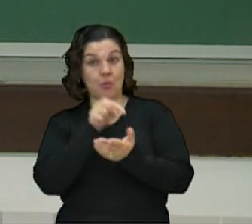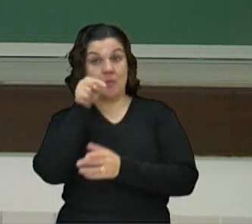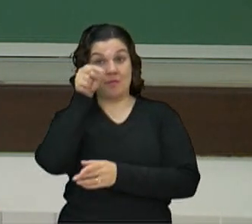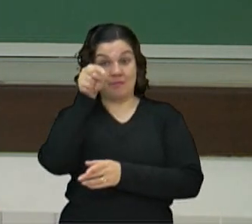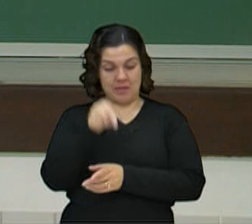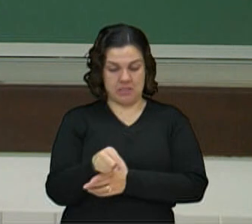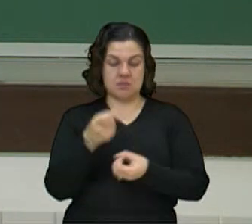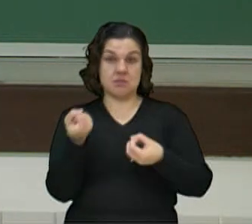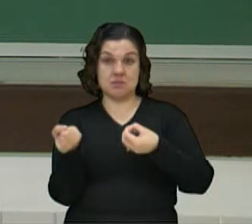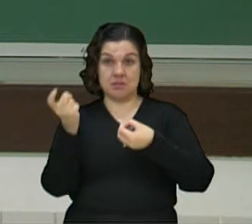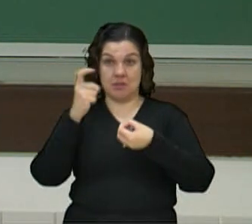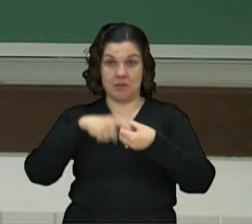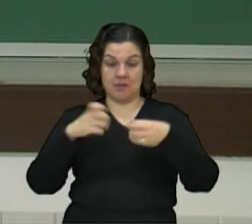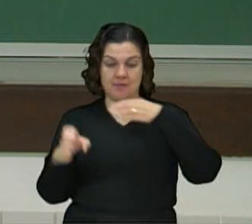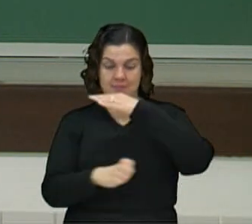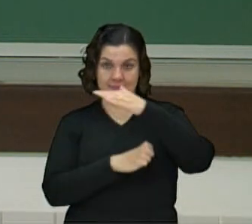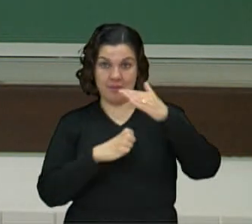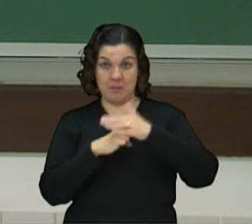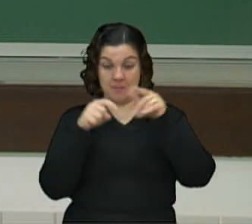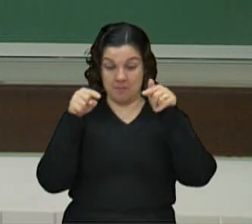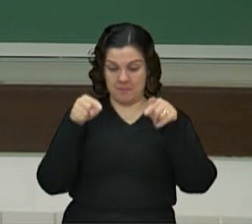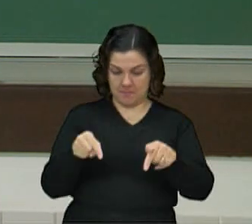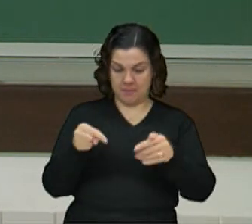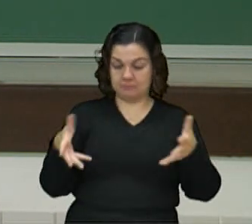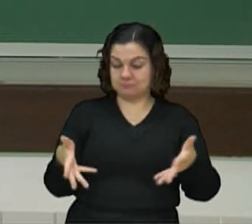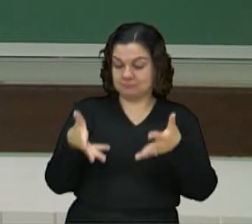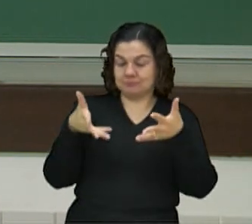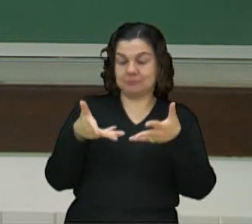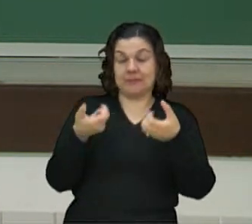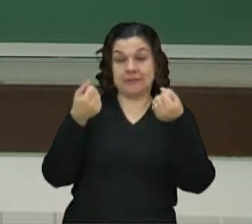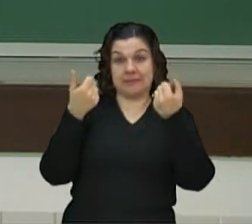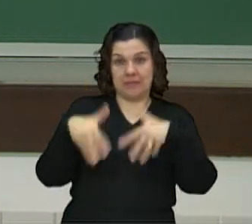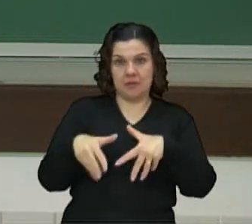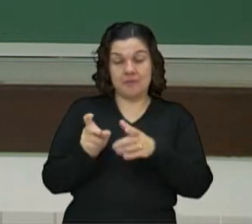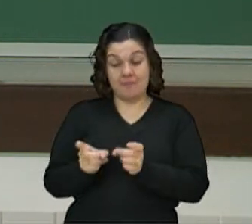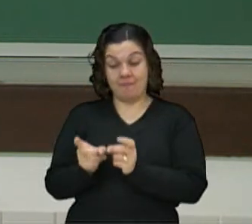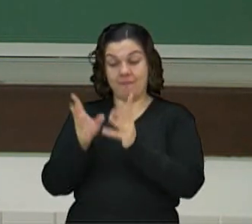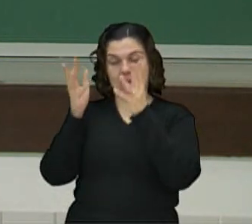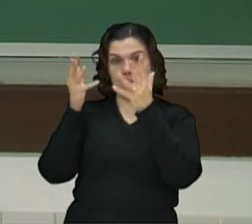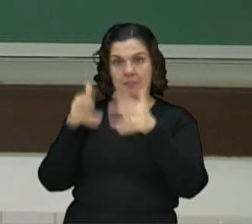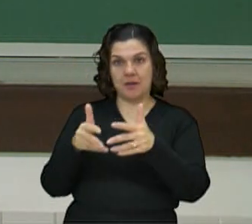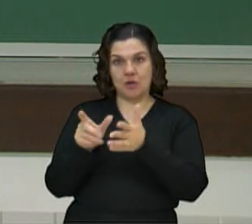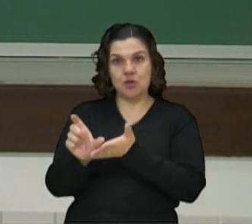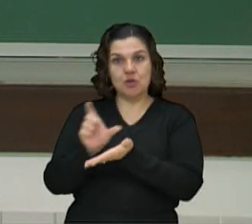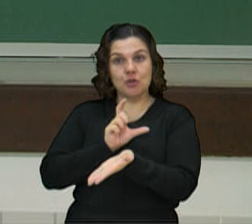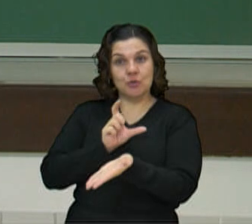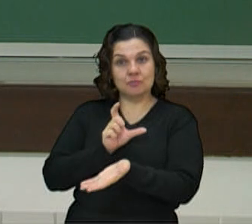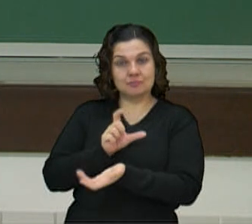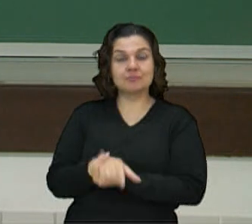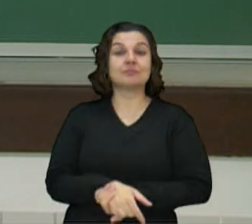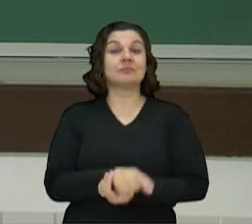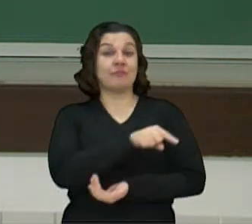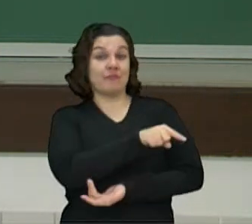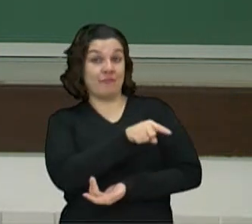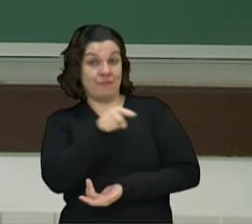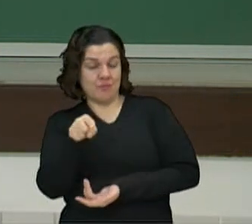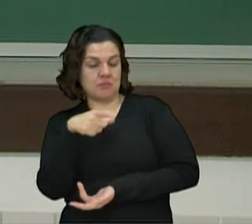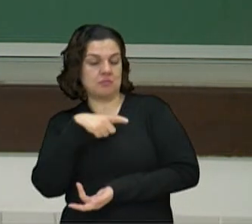é que, com que aquela ação no futuro fique mais cara e você possa vender com um lucro, que você